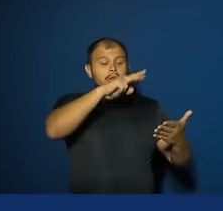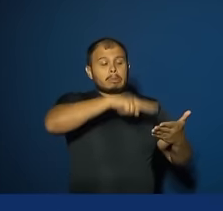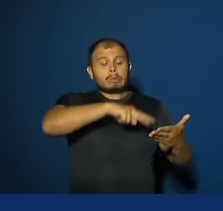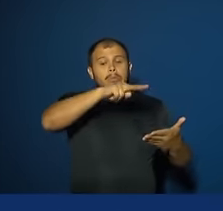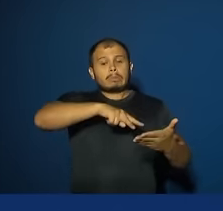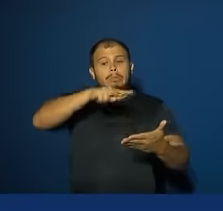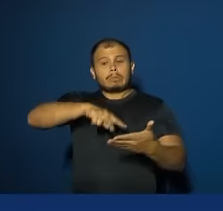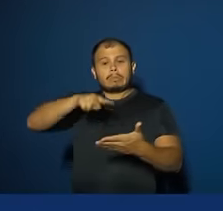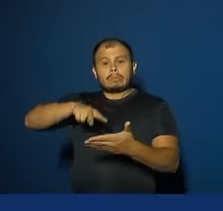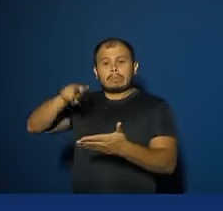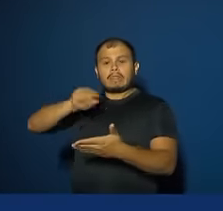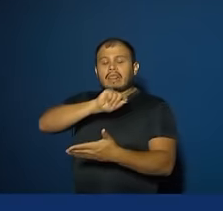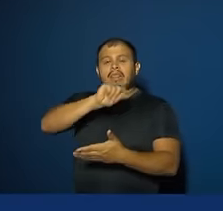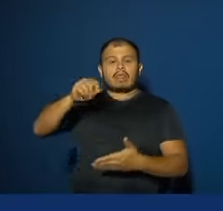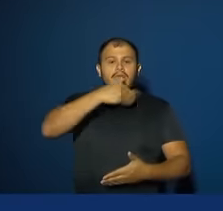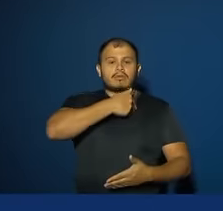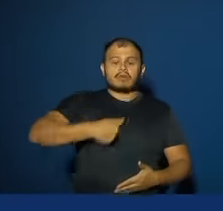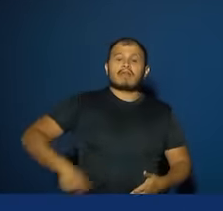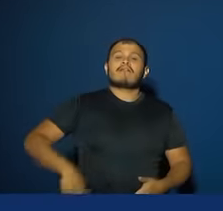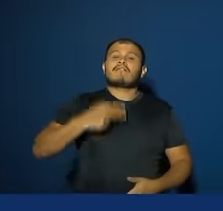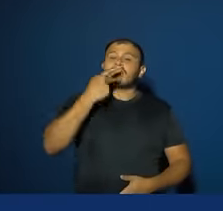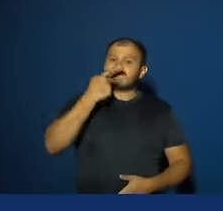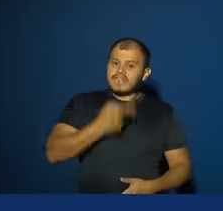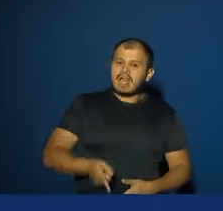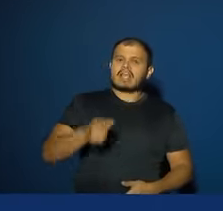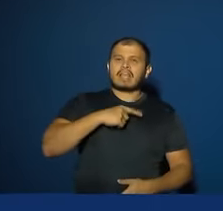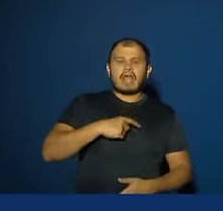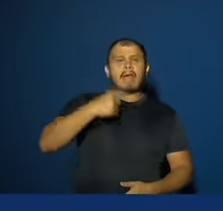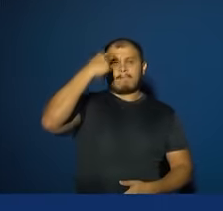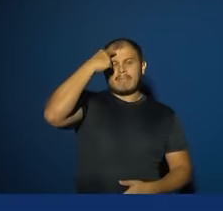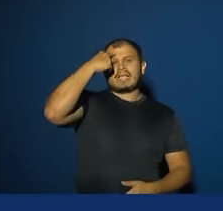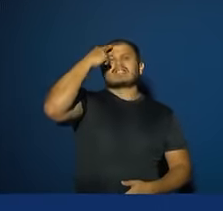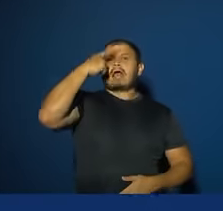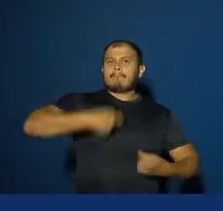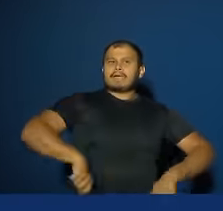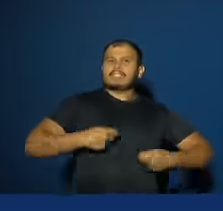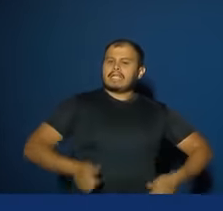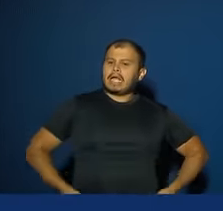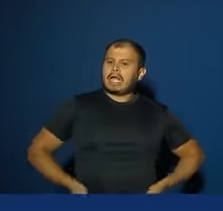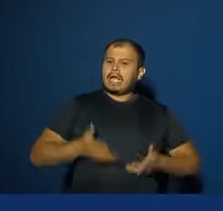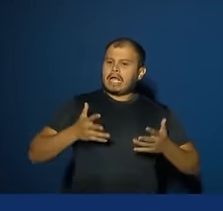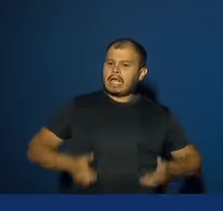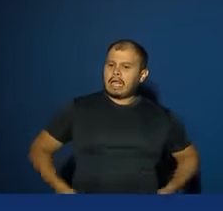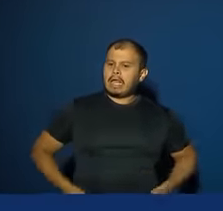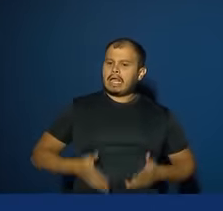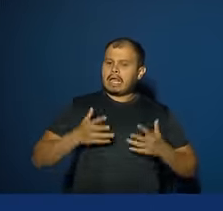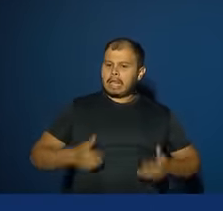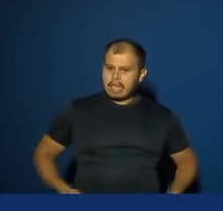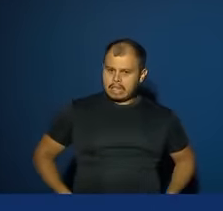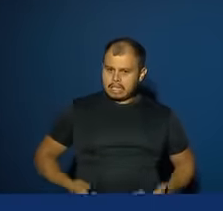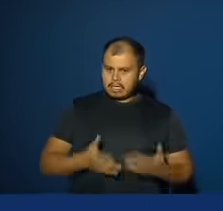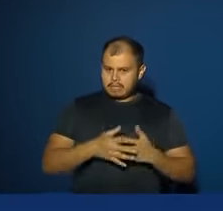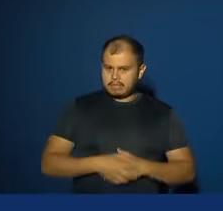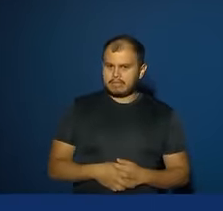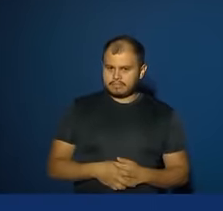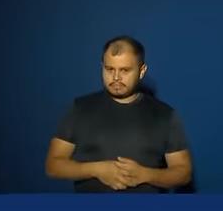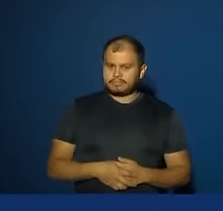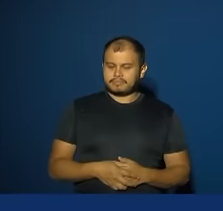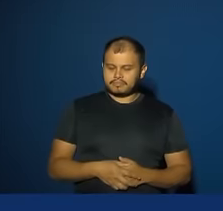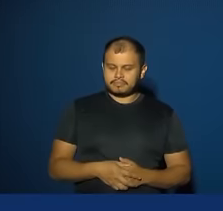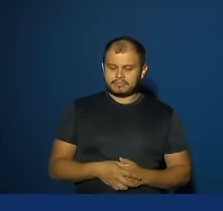integrantes do governo são adeptos dessas doutrinas econômicas segundo as quais déficit público não